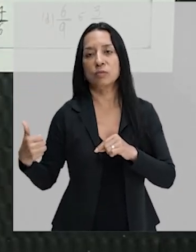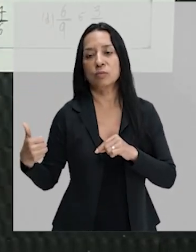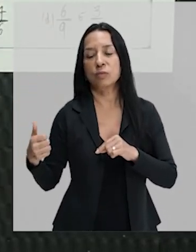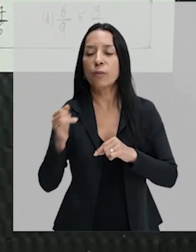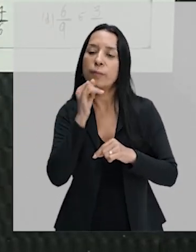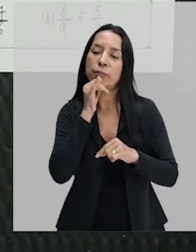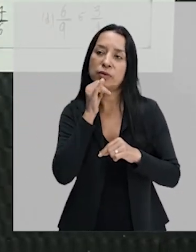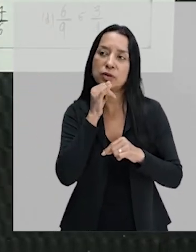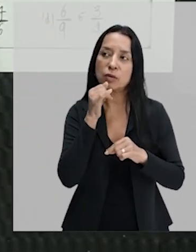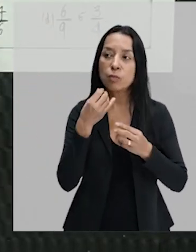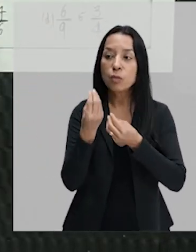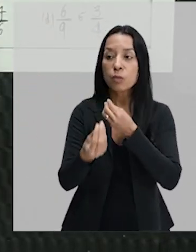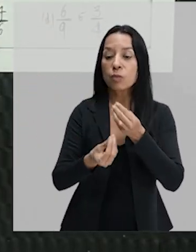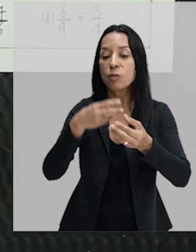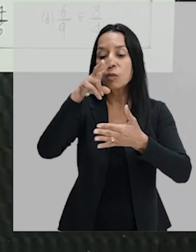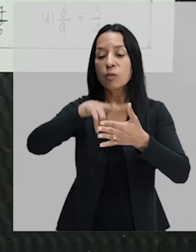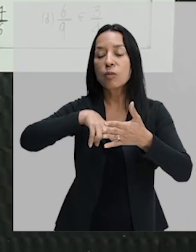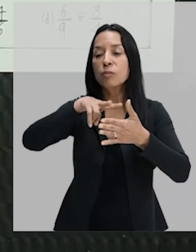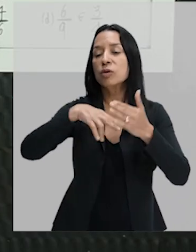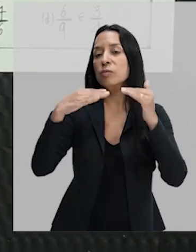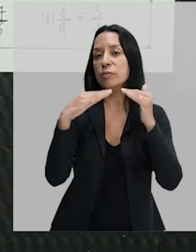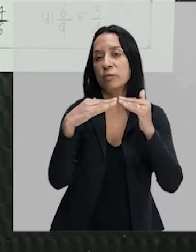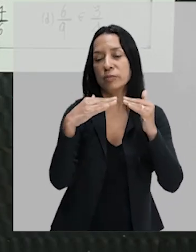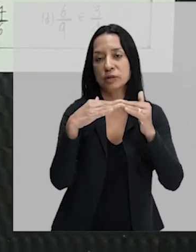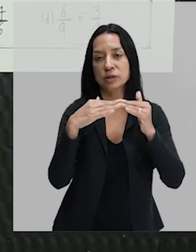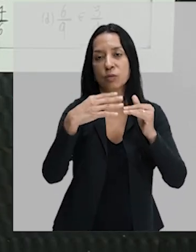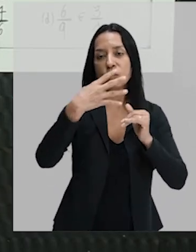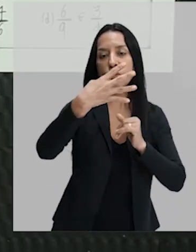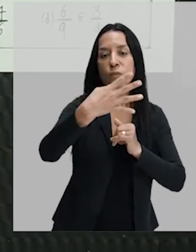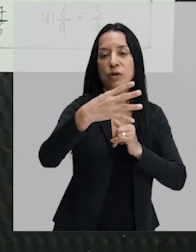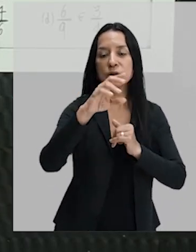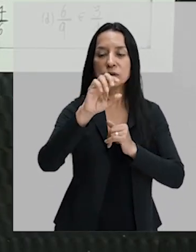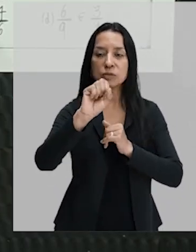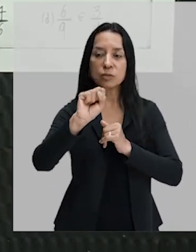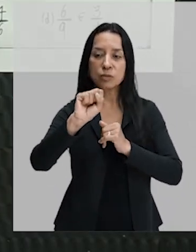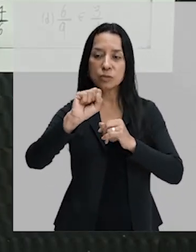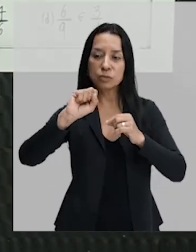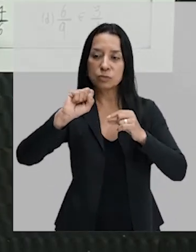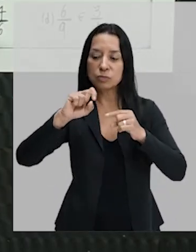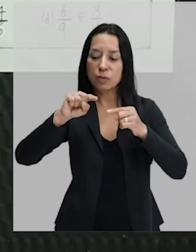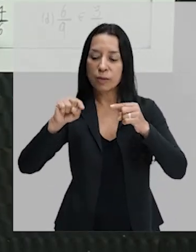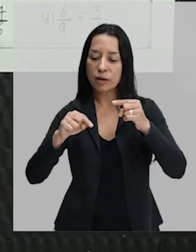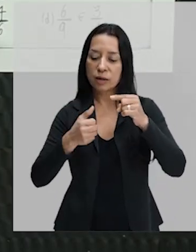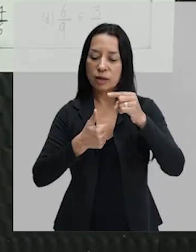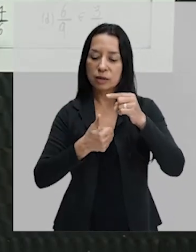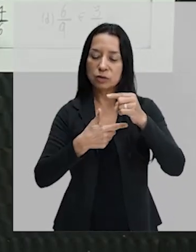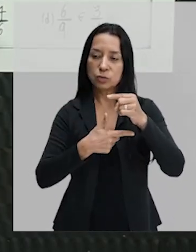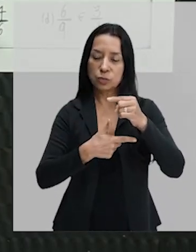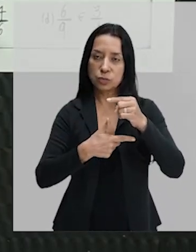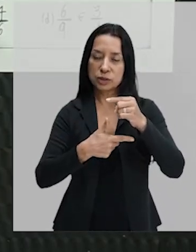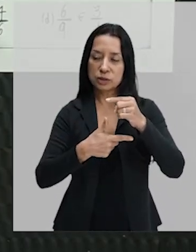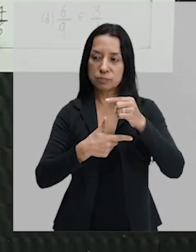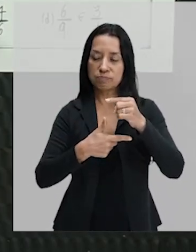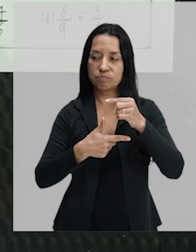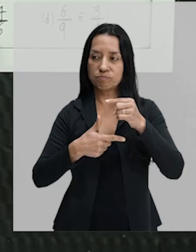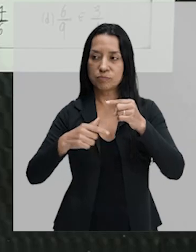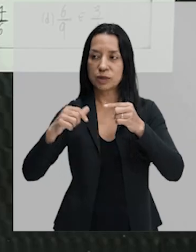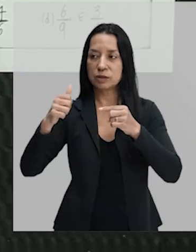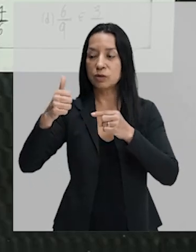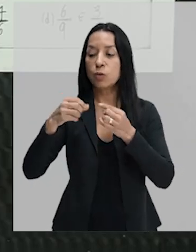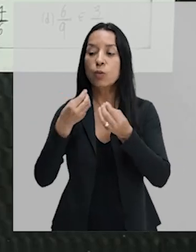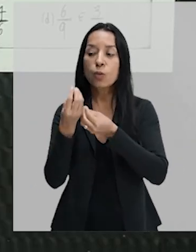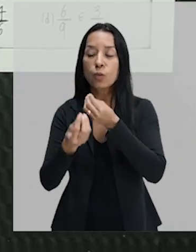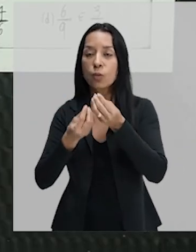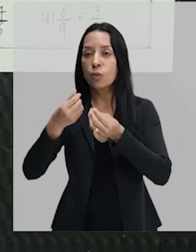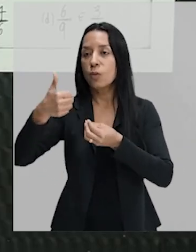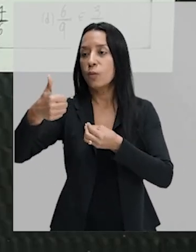para 12, assim como 100 está para 25. A relação entre 48 e 12 é a